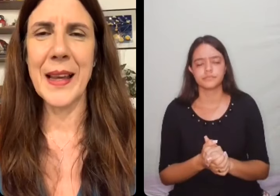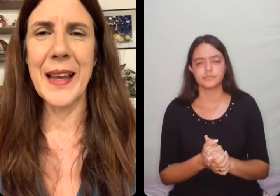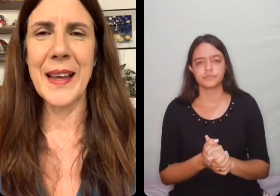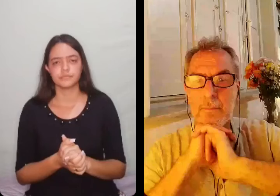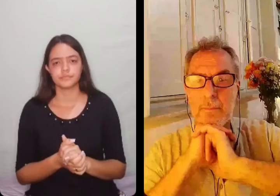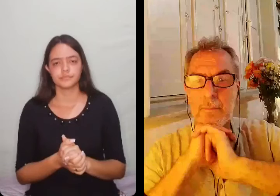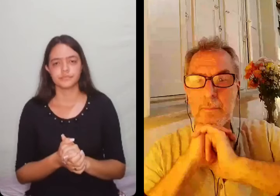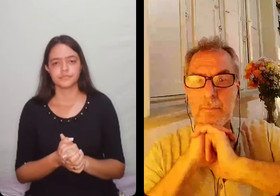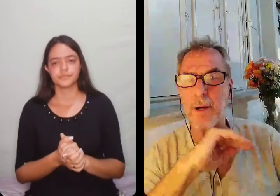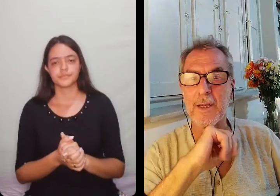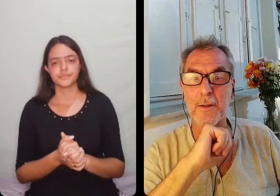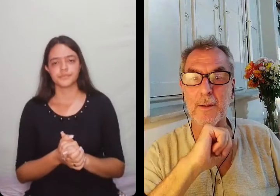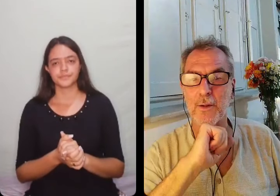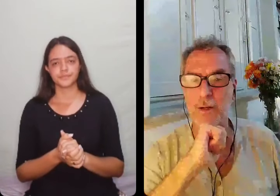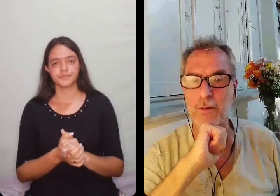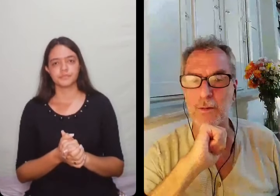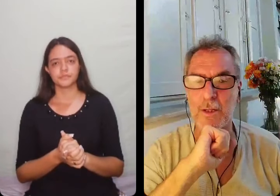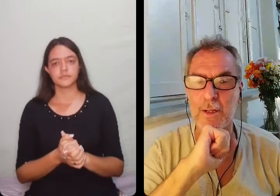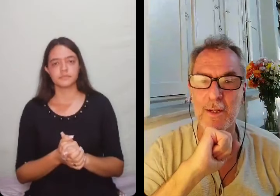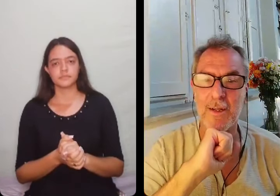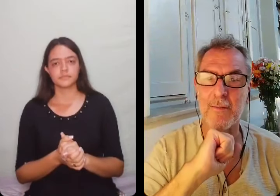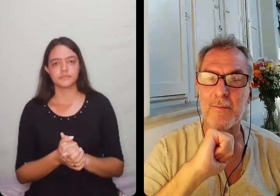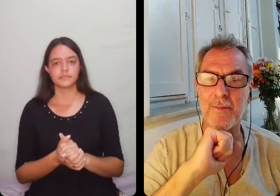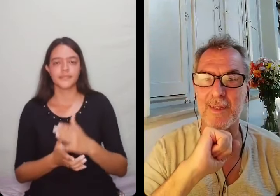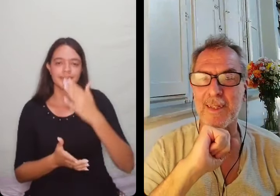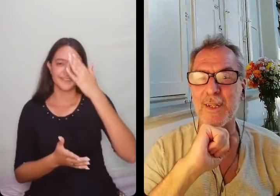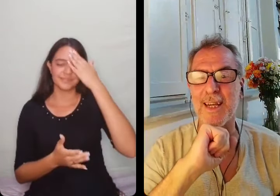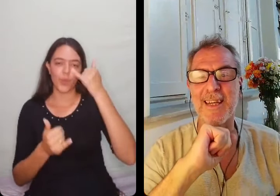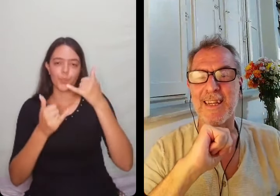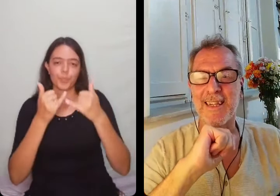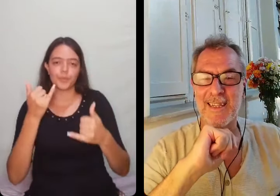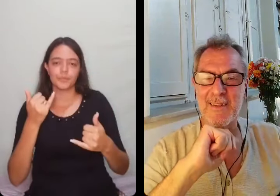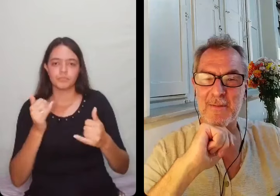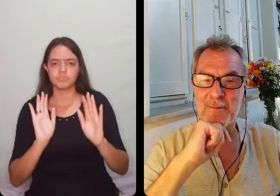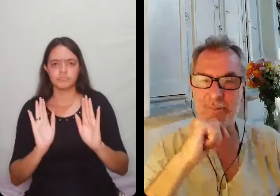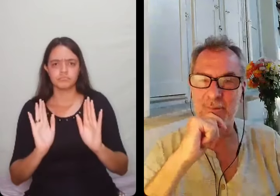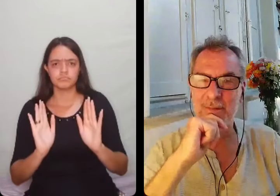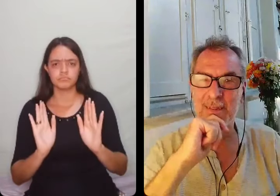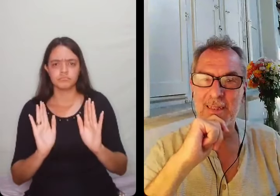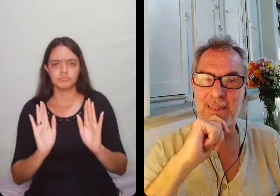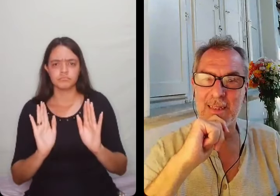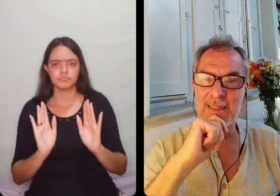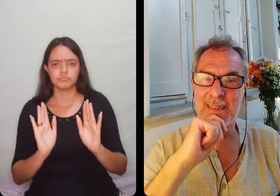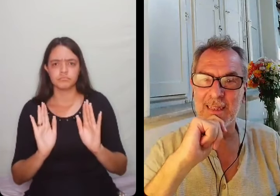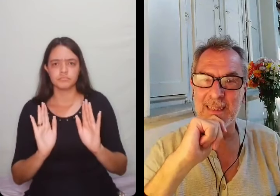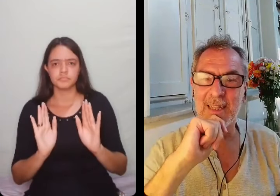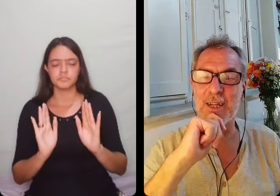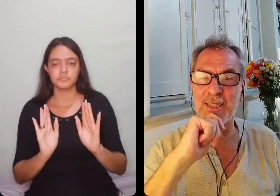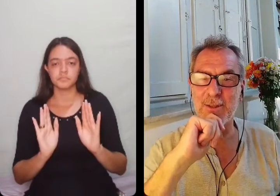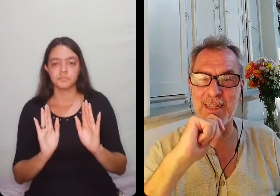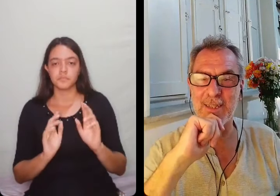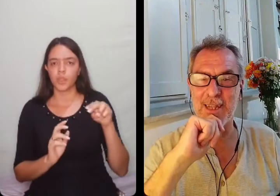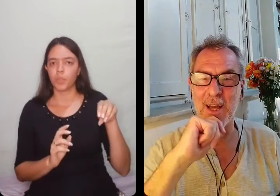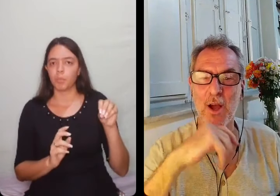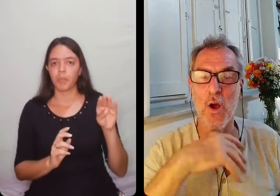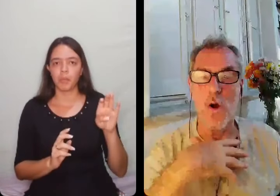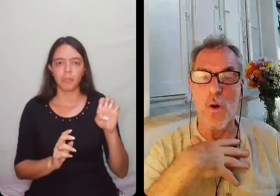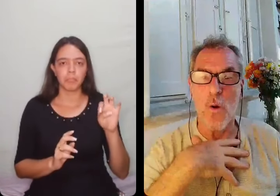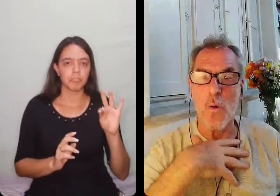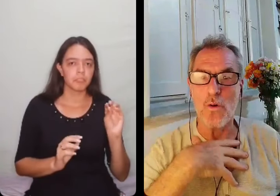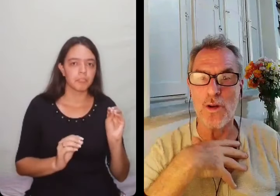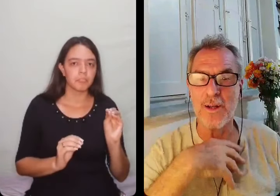Opa! Ah, ele caiu. Ah, tá aqui. Jusca. Tá aqui? Tá. Tá aqui, tá aqui, tá aqui.